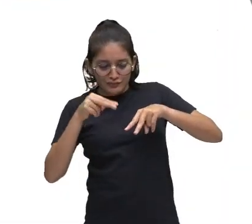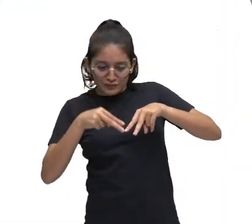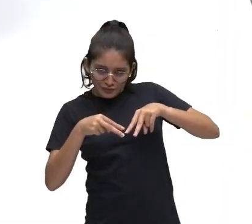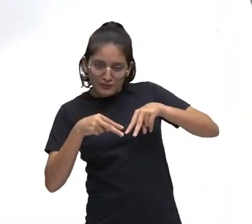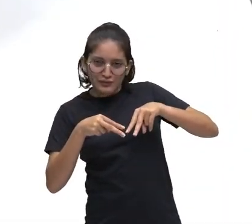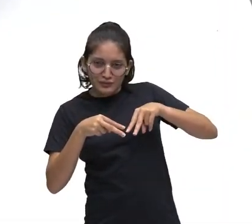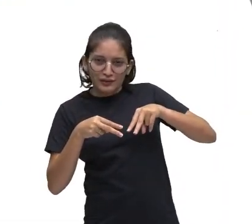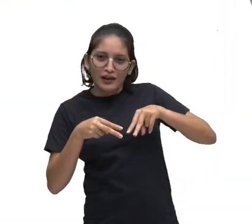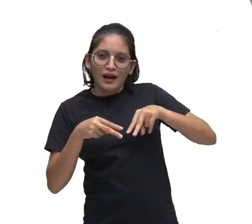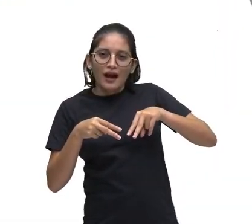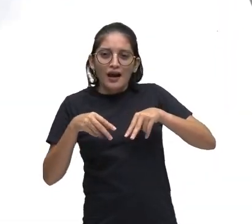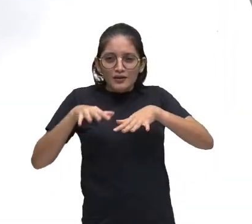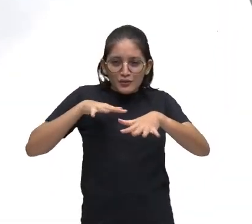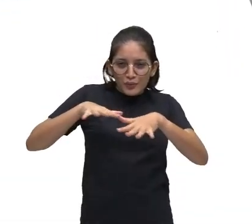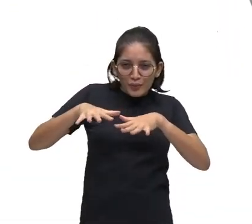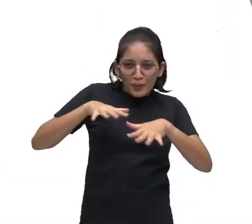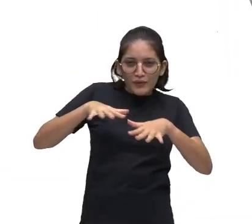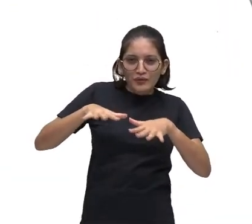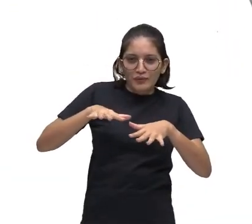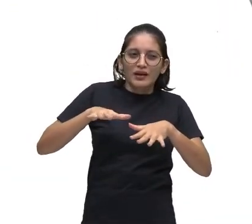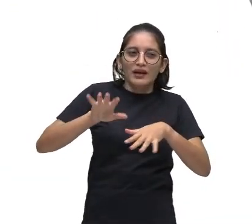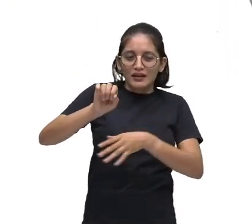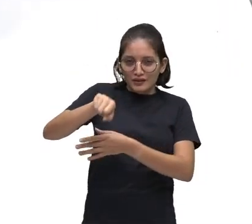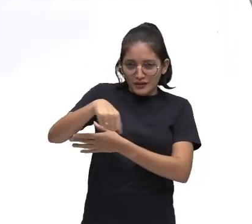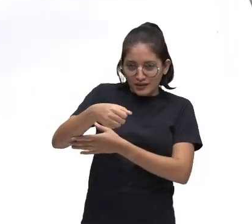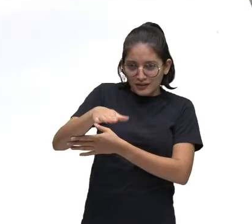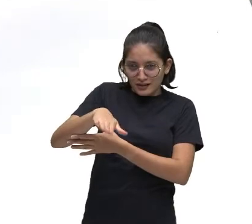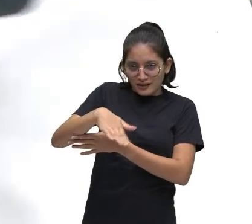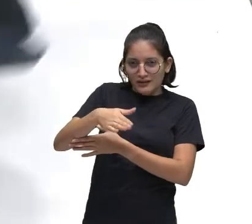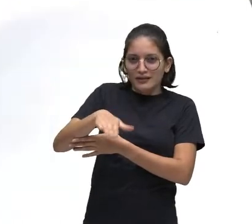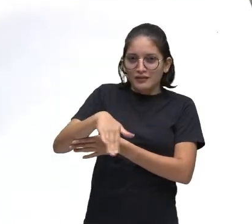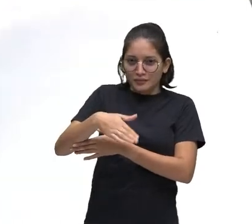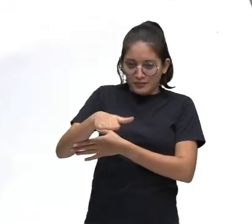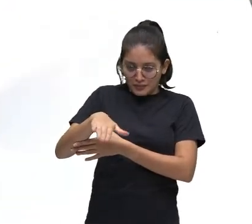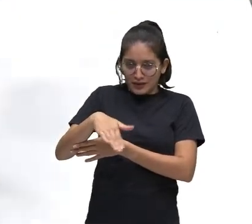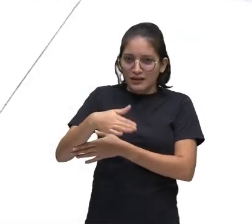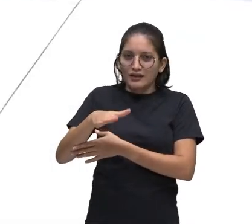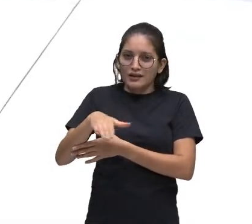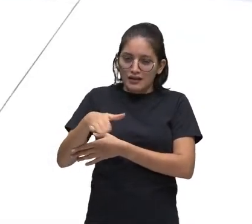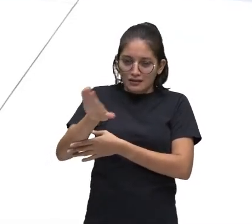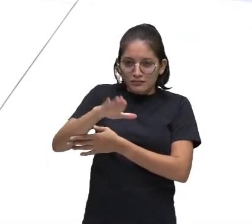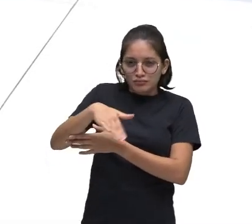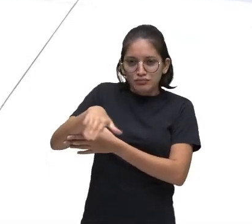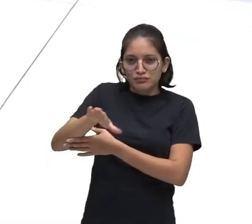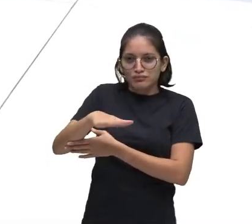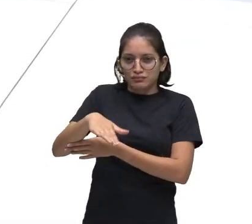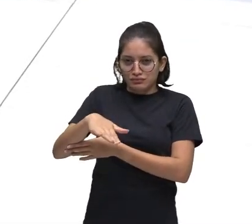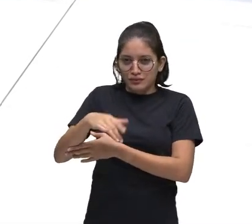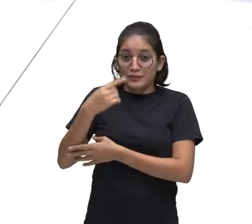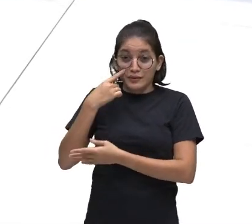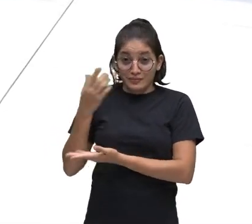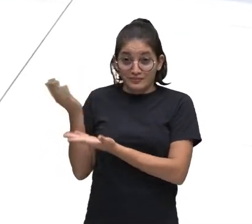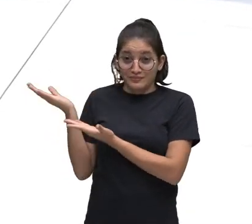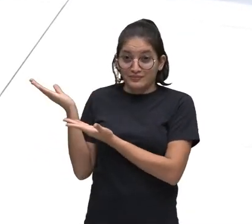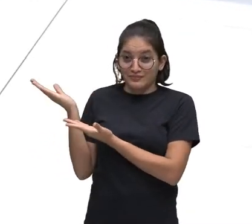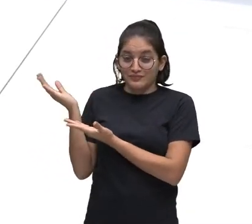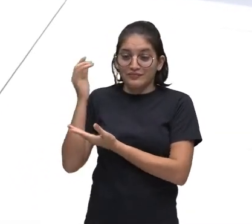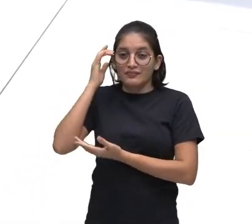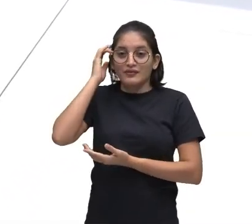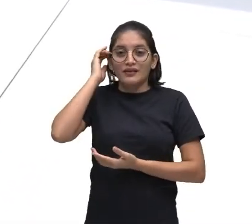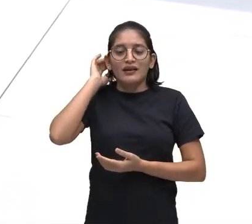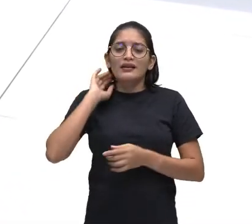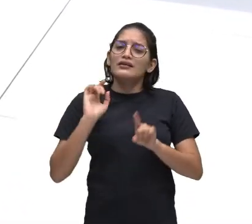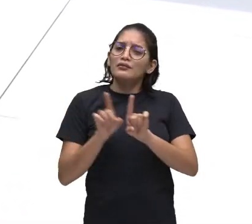dá aquela mexida bem bacana, bem círculos para fora, círculos para dentro,